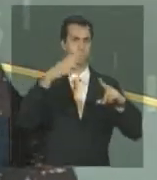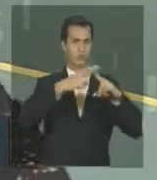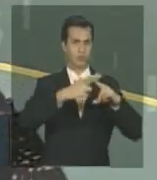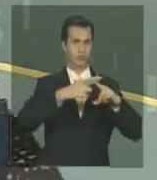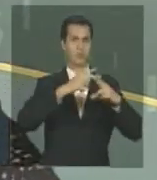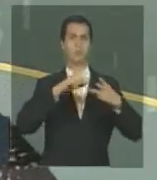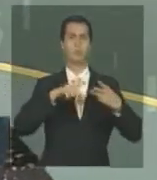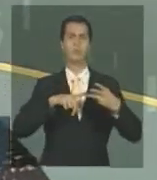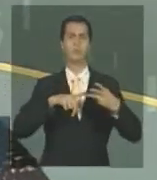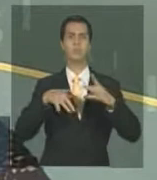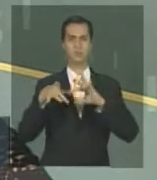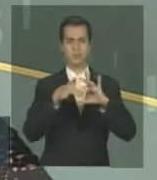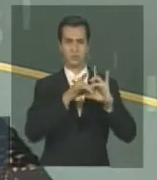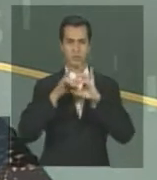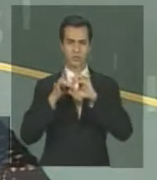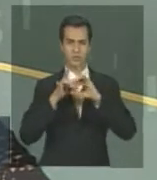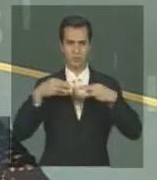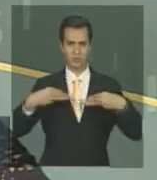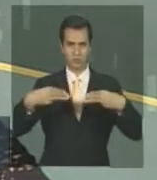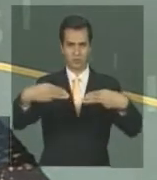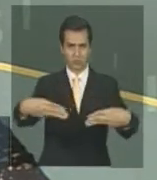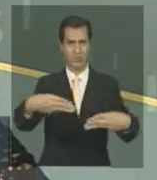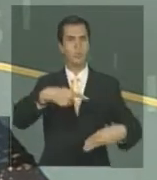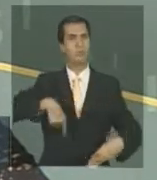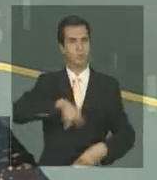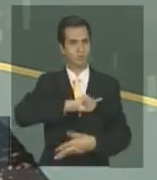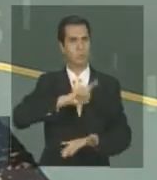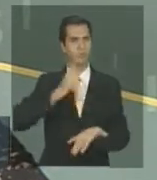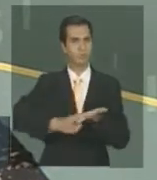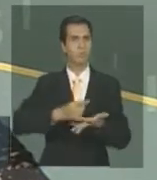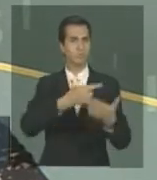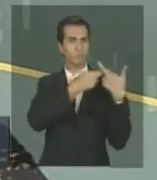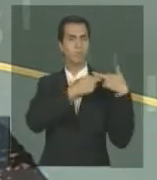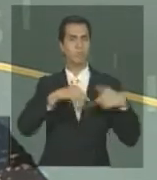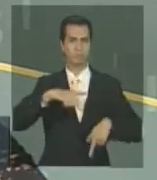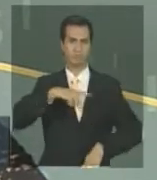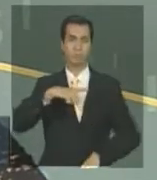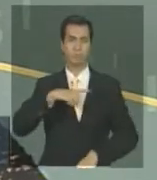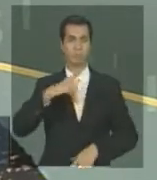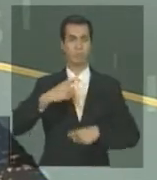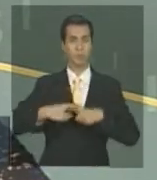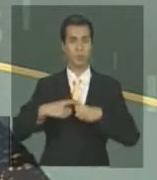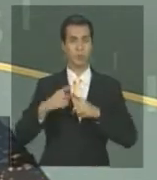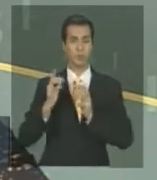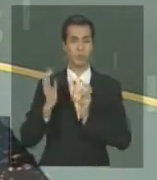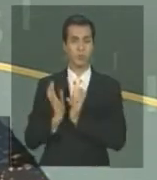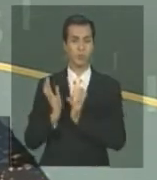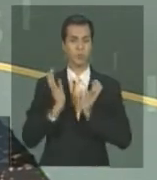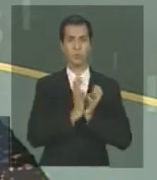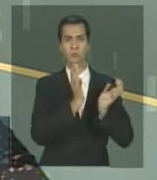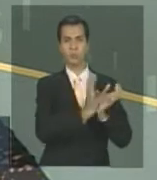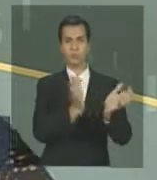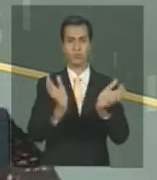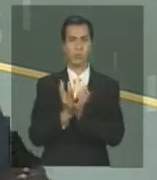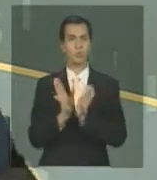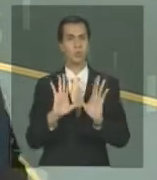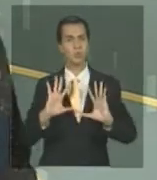da parceria interministerial expressa nos grupos que acompanham o PAC.